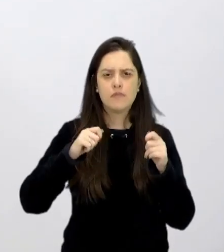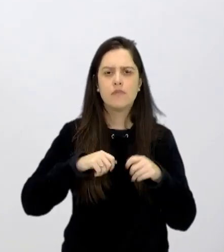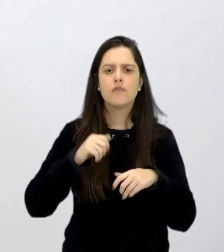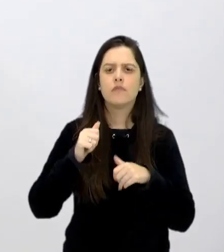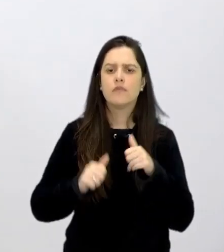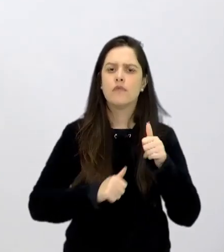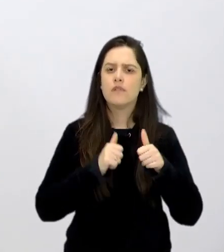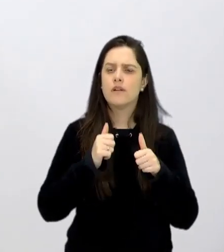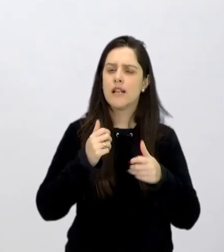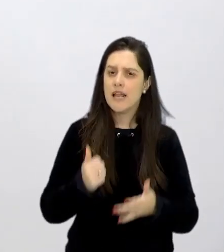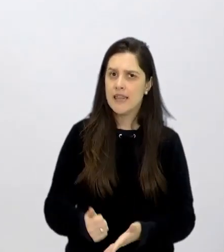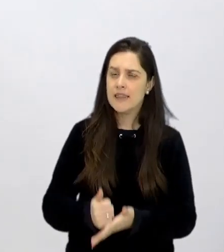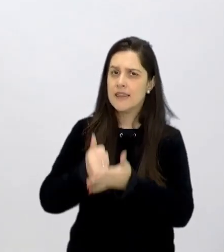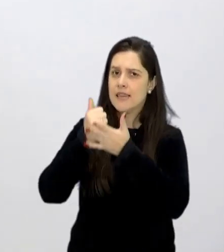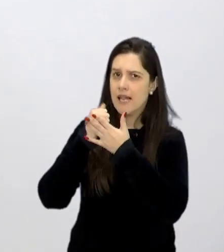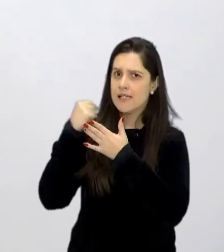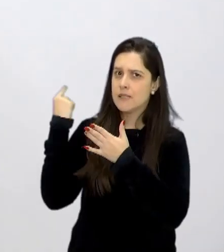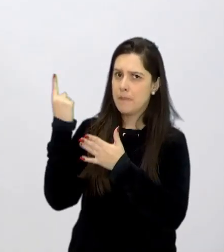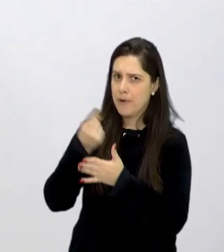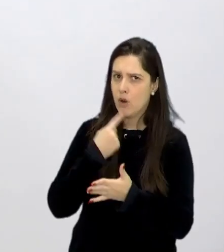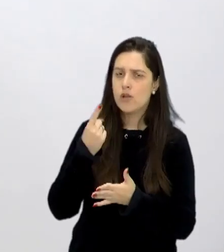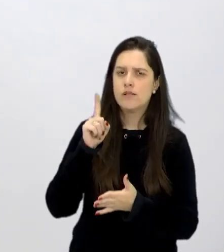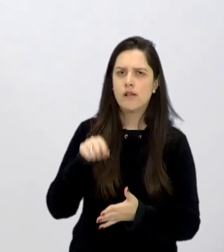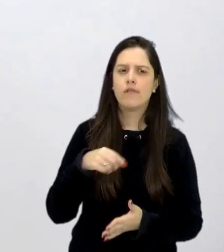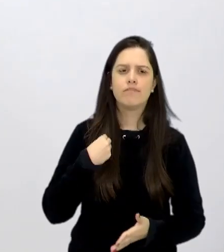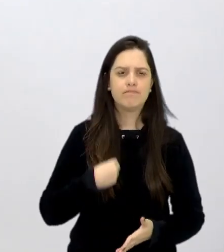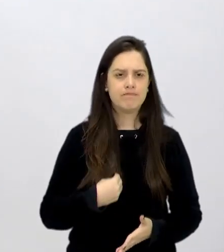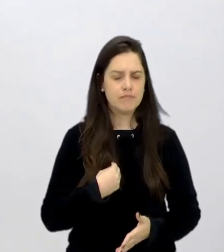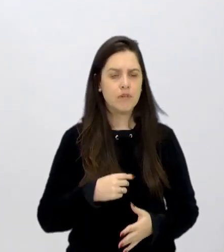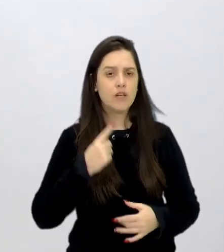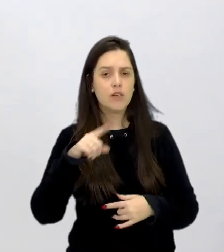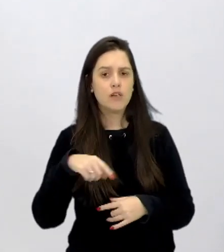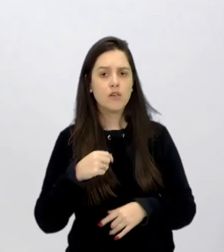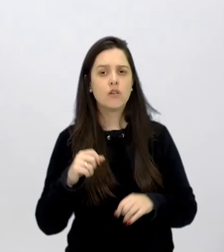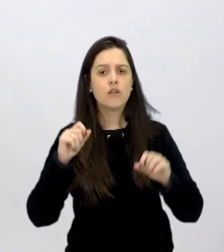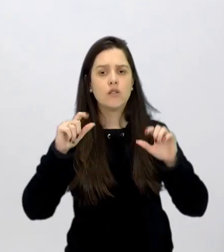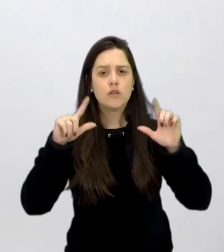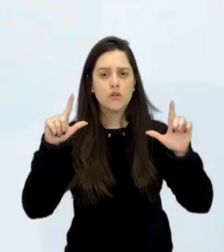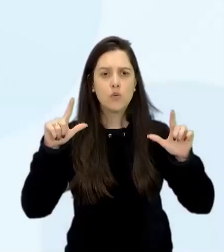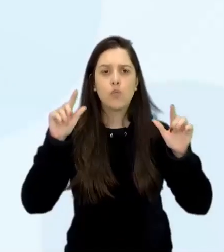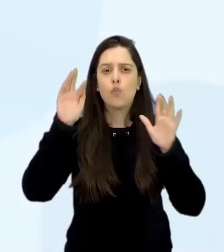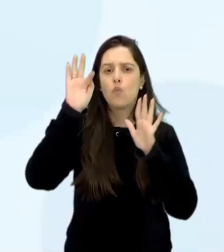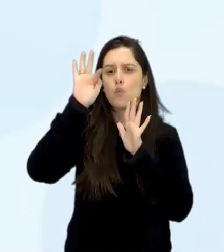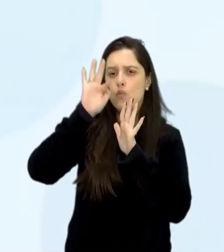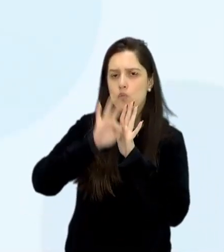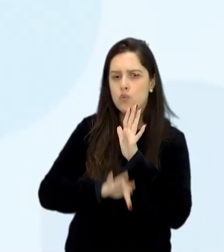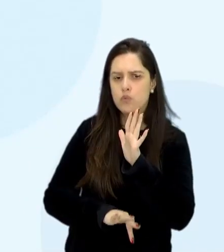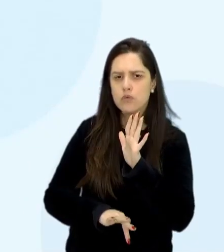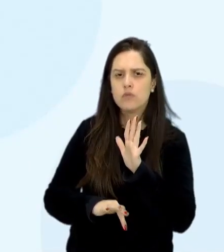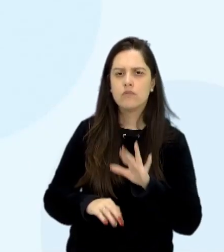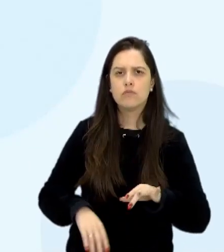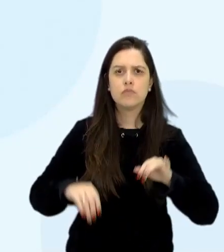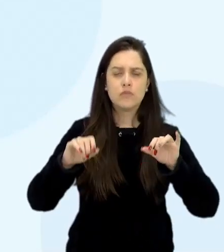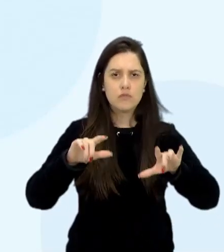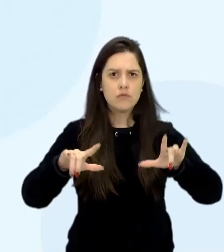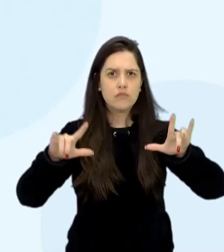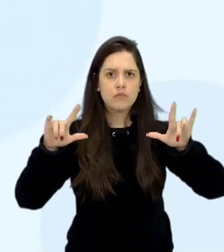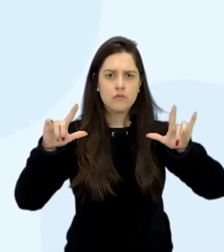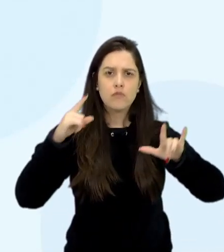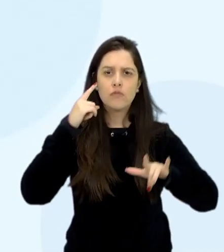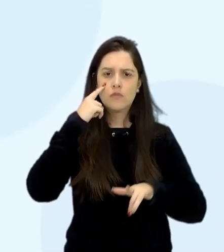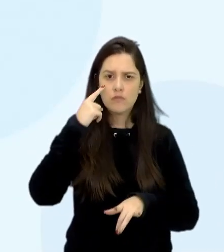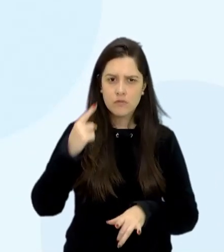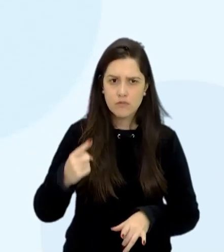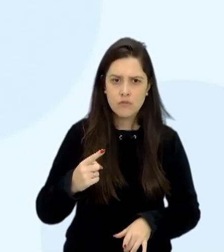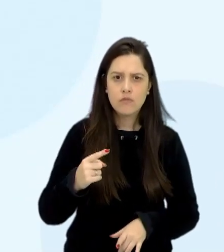pesquisa e traz para nós é bem-vindo. Na sequência, nós temos aí um texto, tem uma imagem interessante, eu vou deixar um pouquinho aí na tela